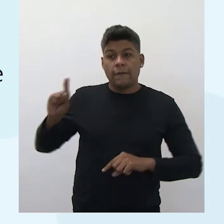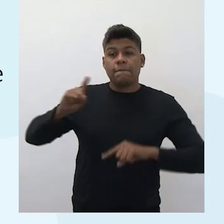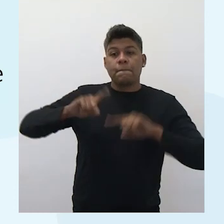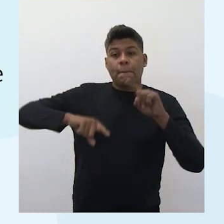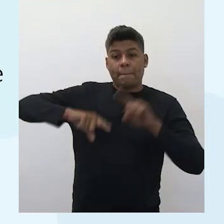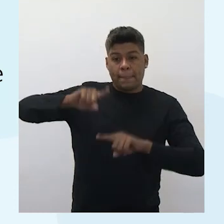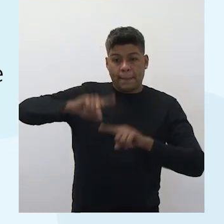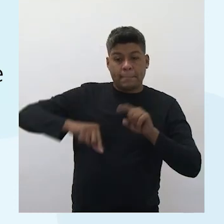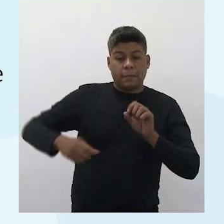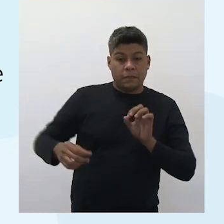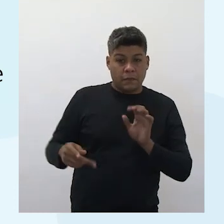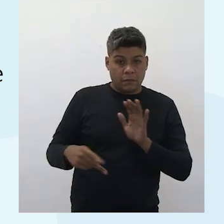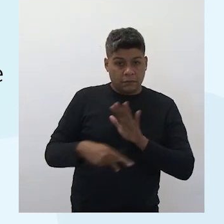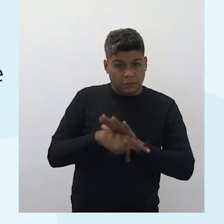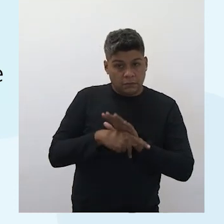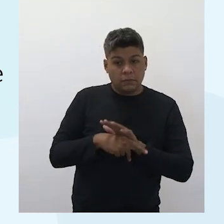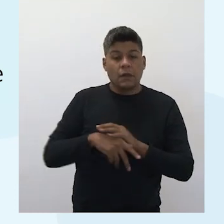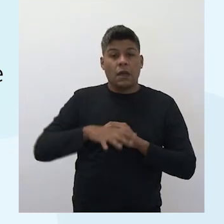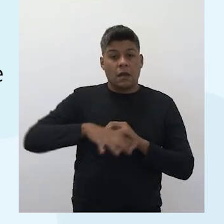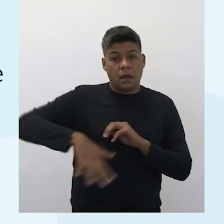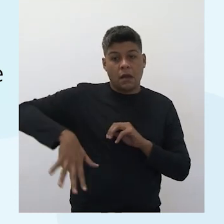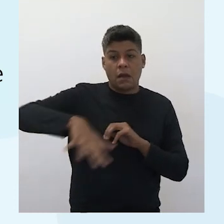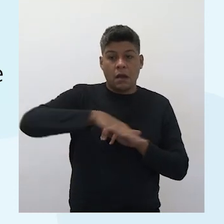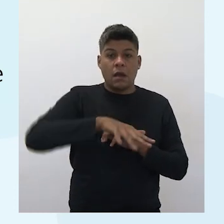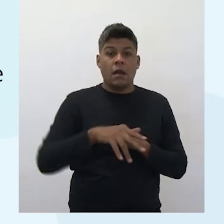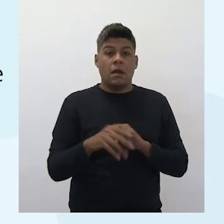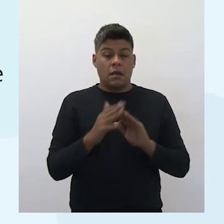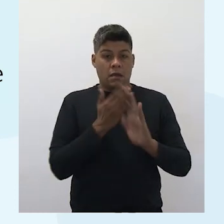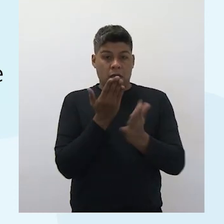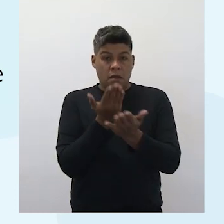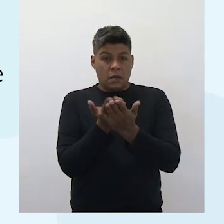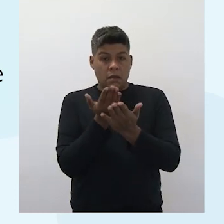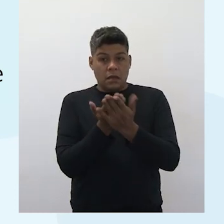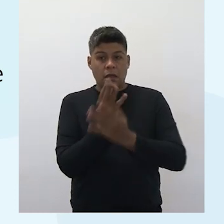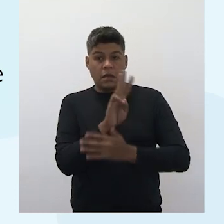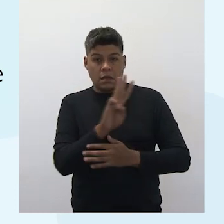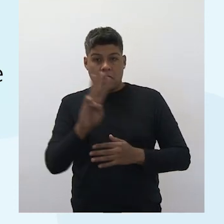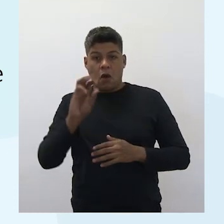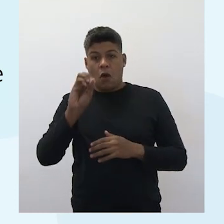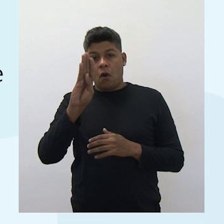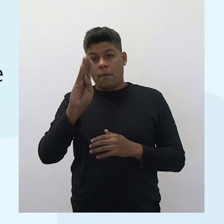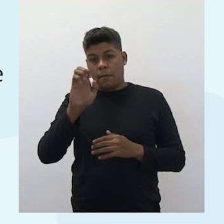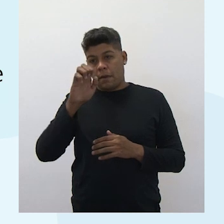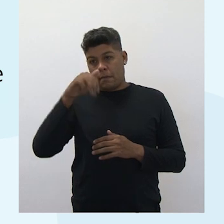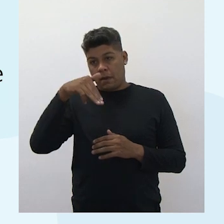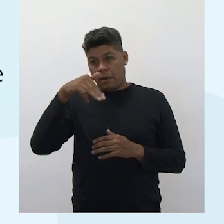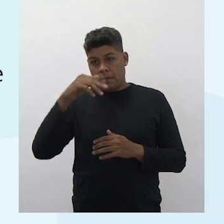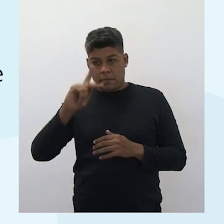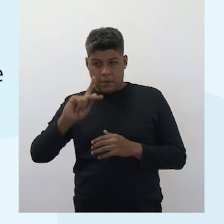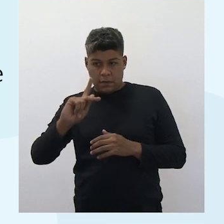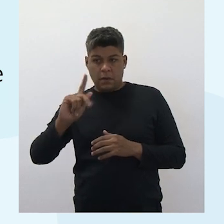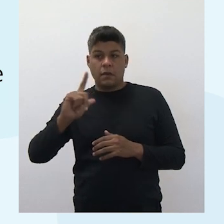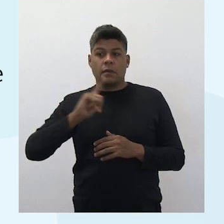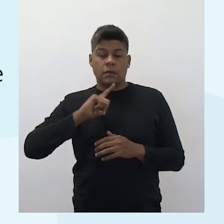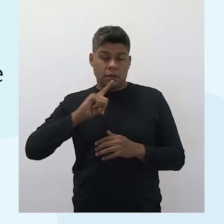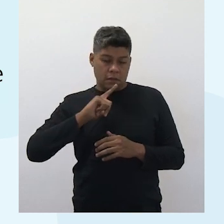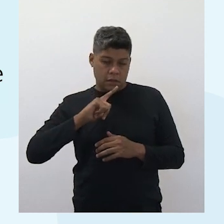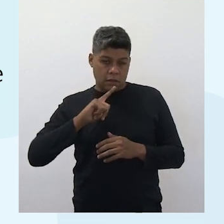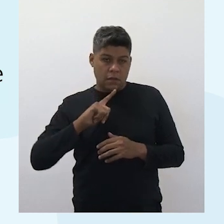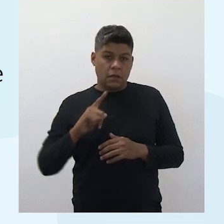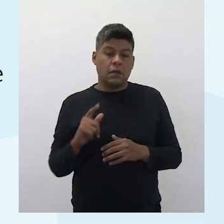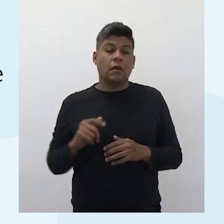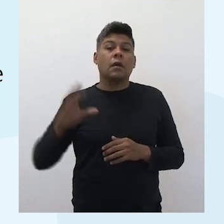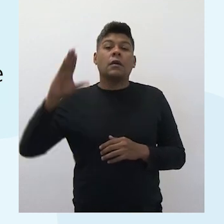materiais que estará disponível na área restrita da escola, no site da UBMEP, aí tem um site da UBMEP, a partir